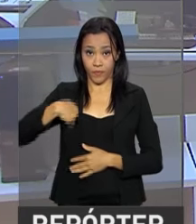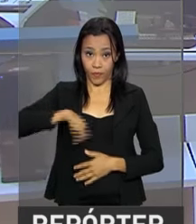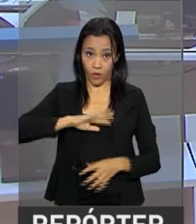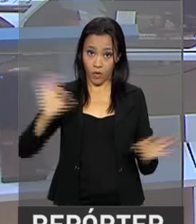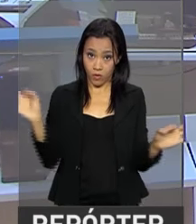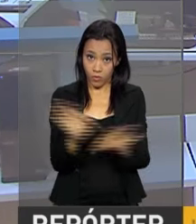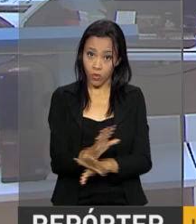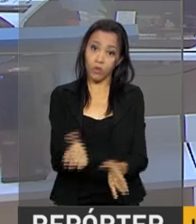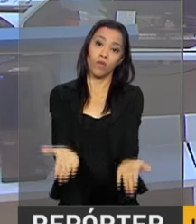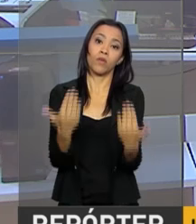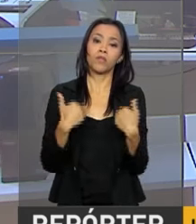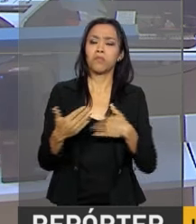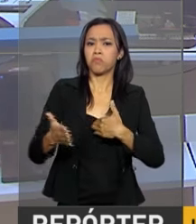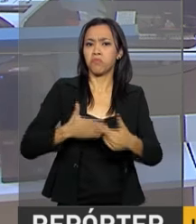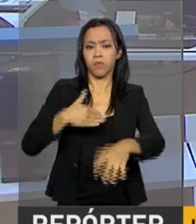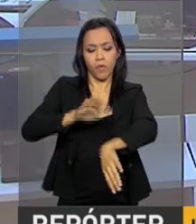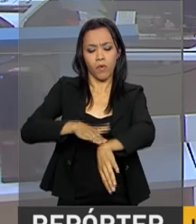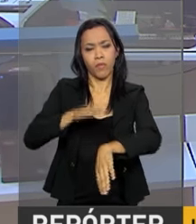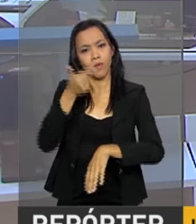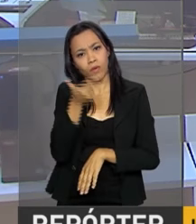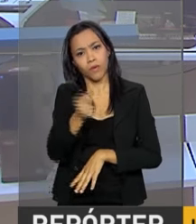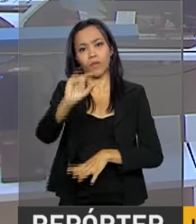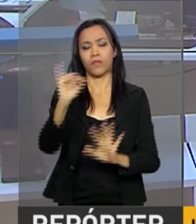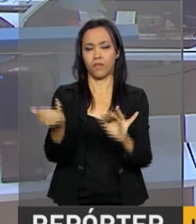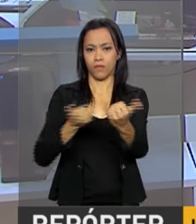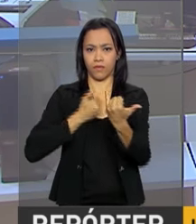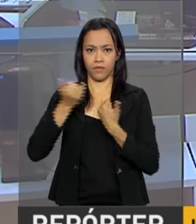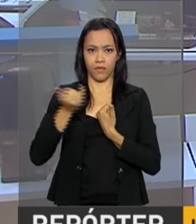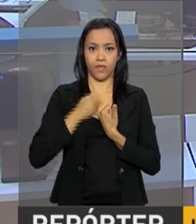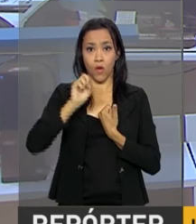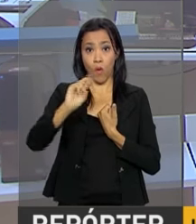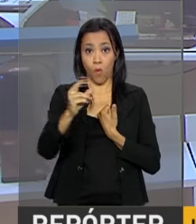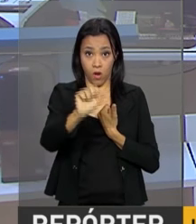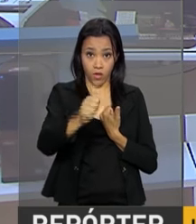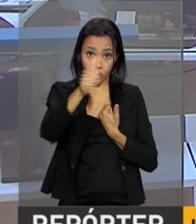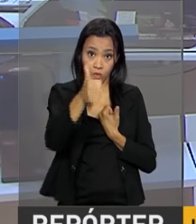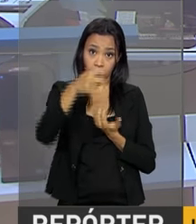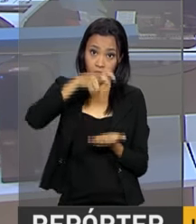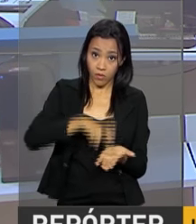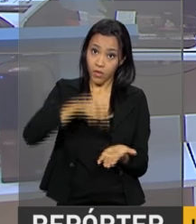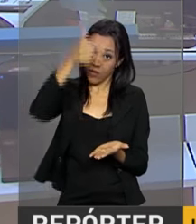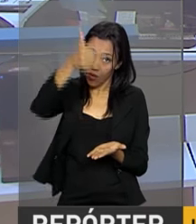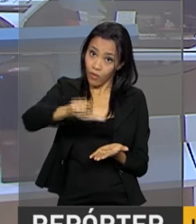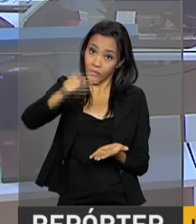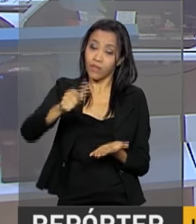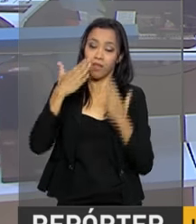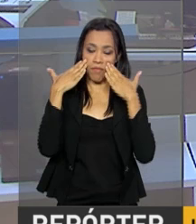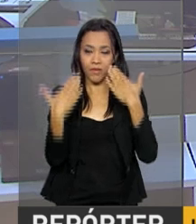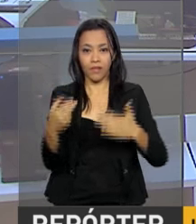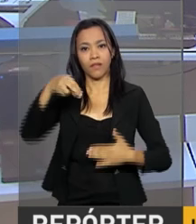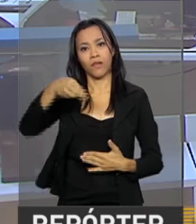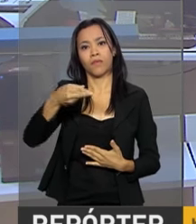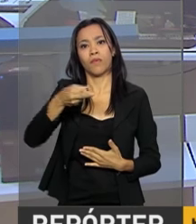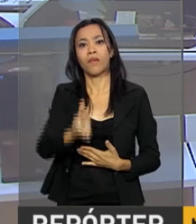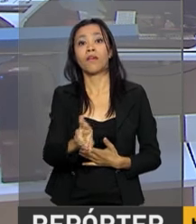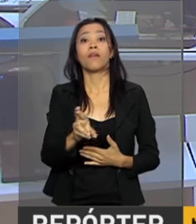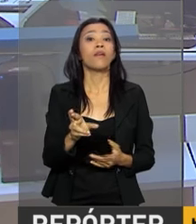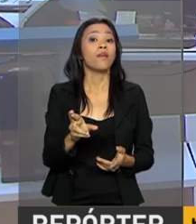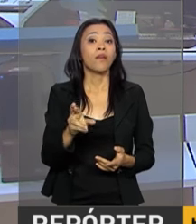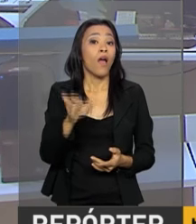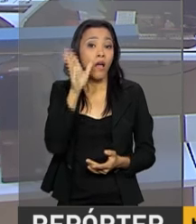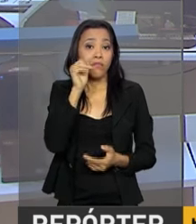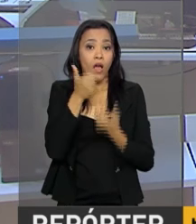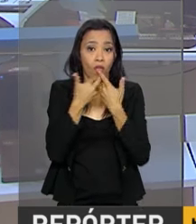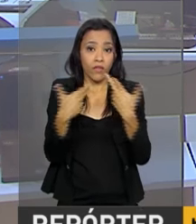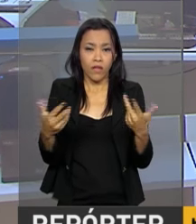ficamos por aqui. Voltamos a qualquer momento com outras informações ou às 11 da manhã na próxima edição do Repórter NBR.